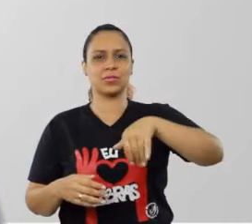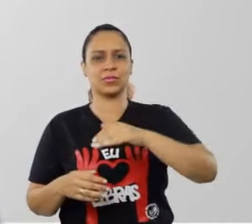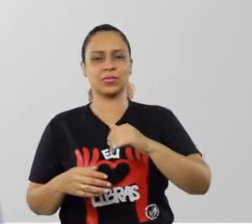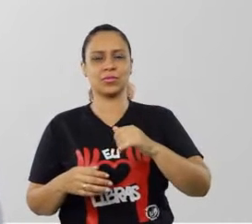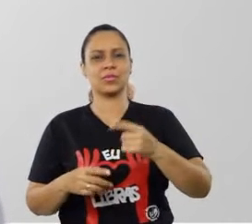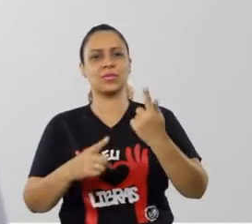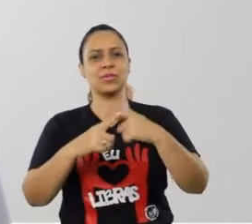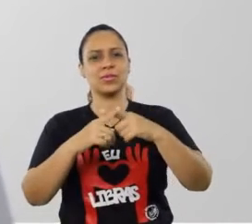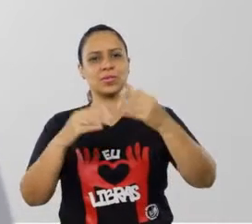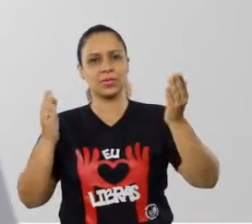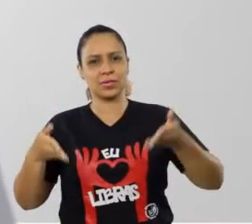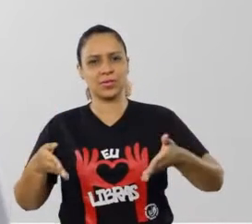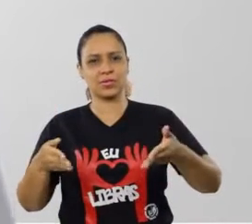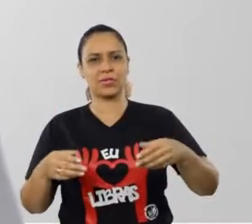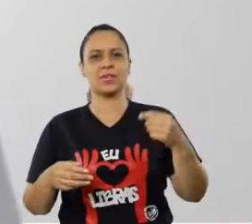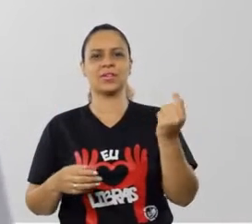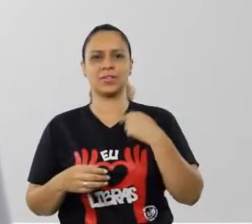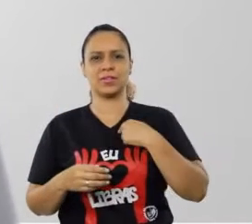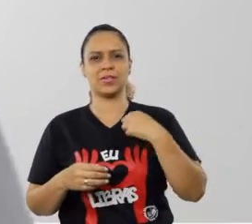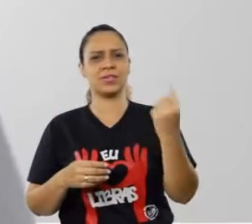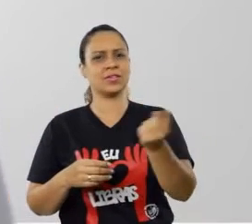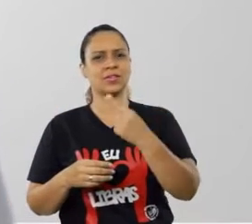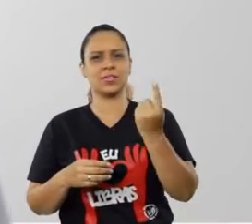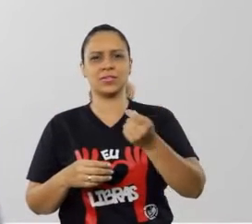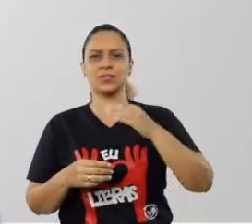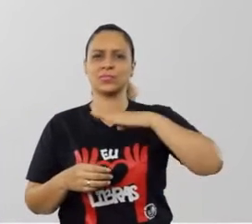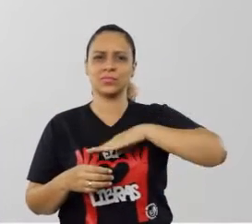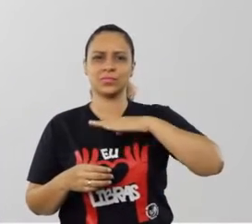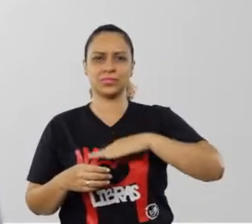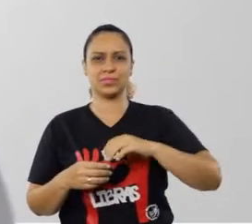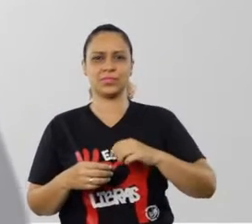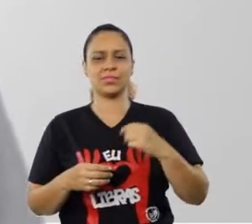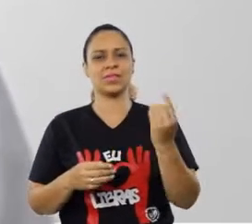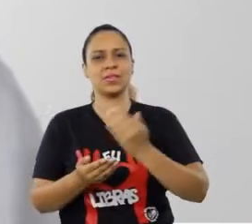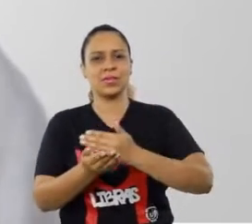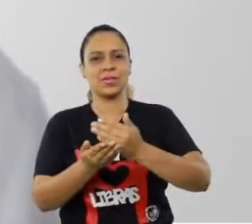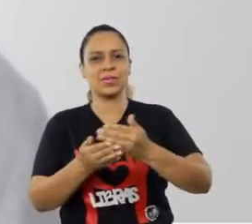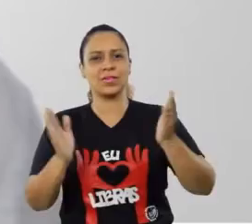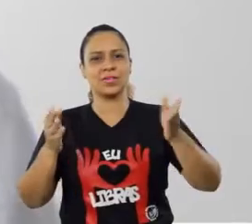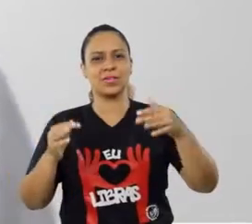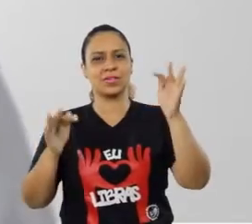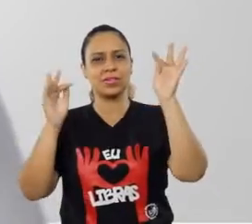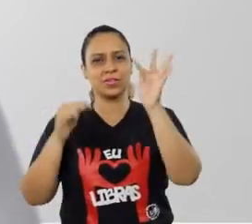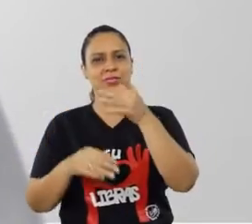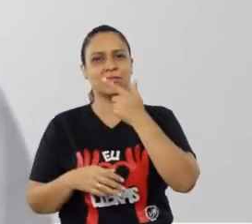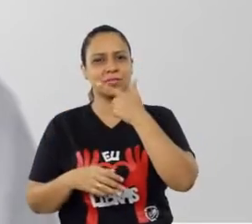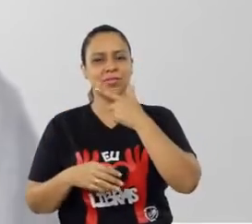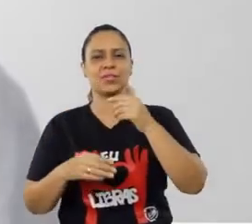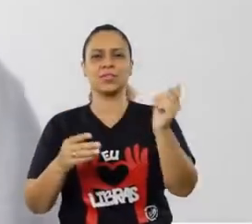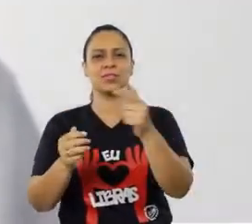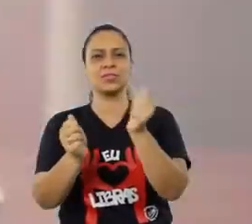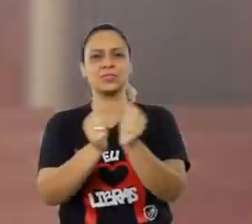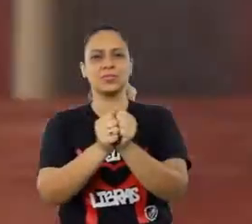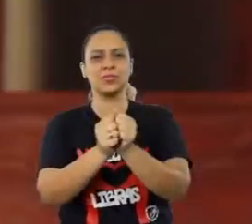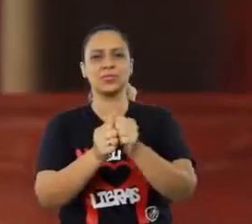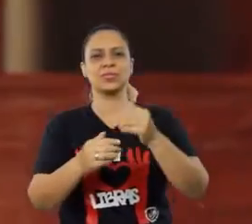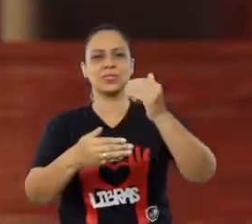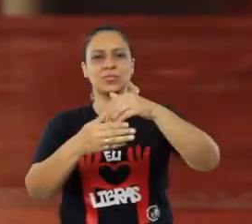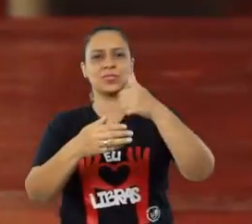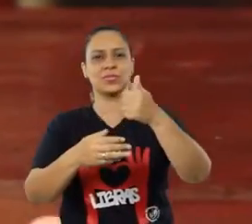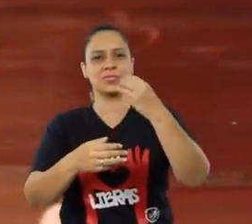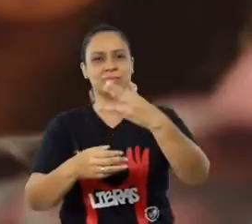na minha na sua na nossa cidade que se começa a ser feliz vamos juntos vote 13